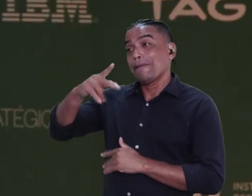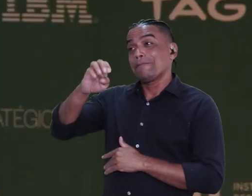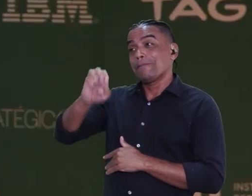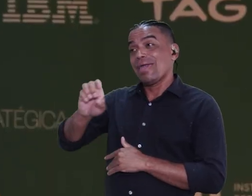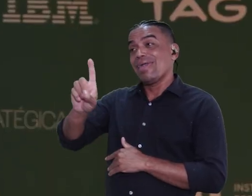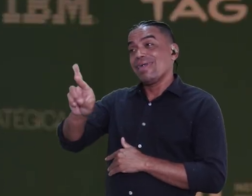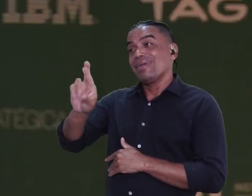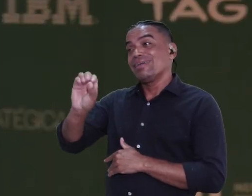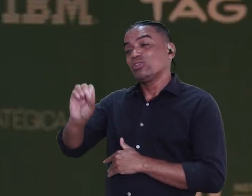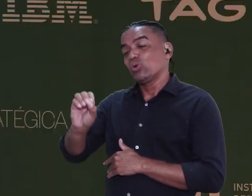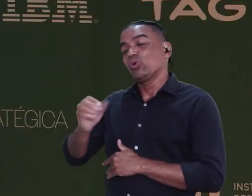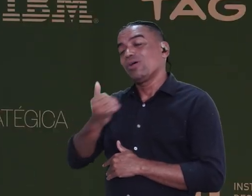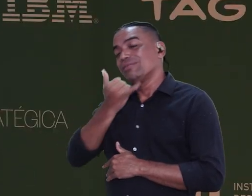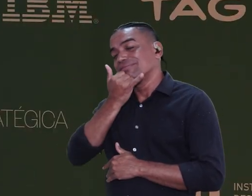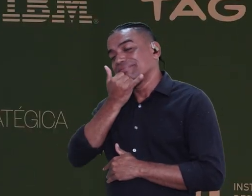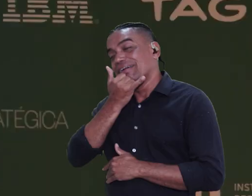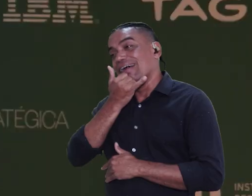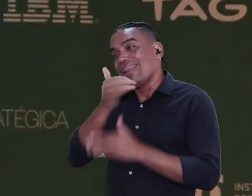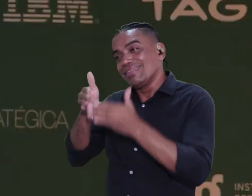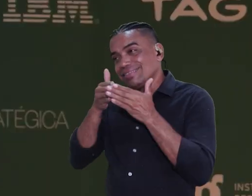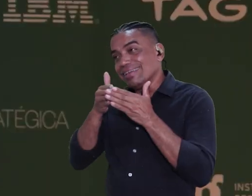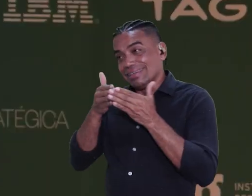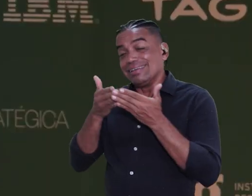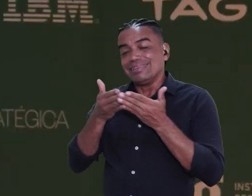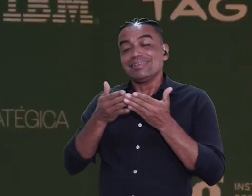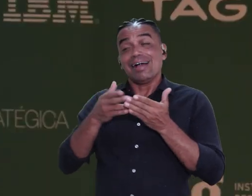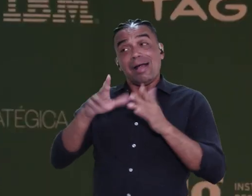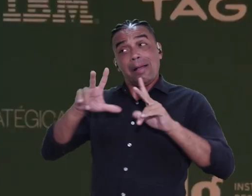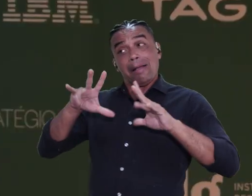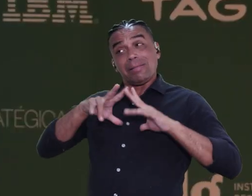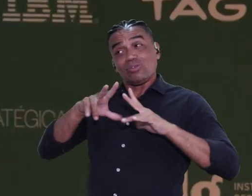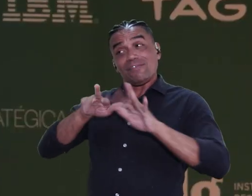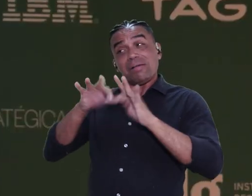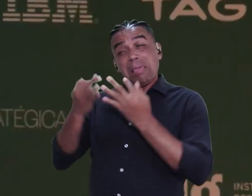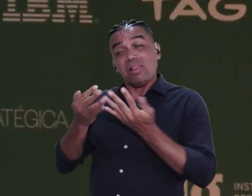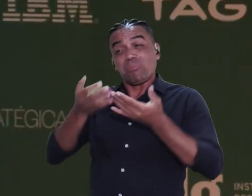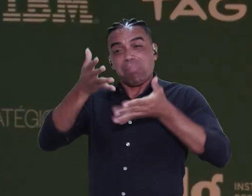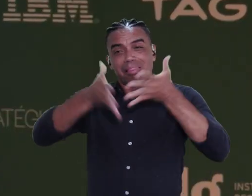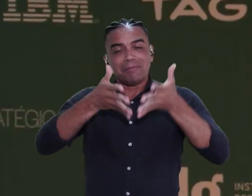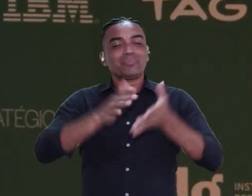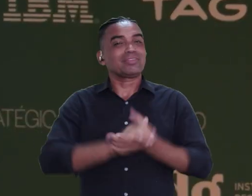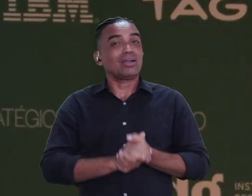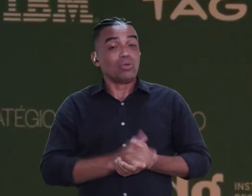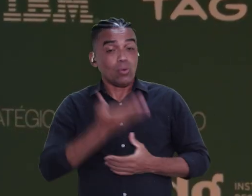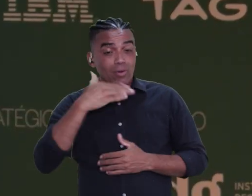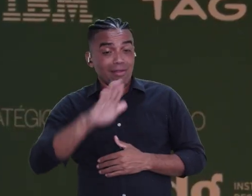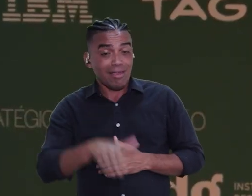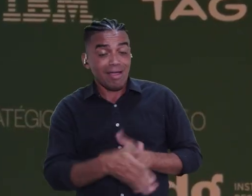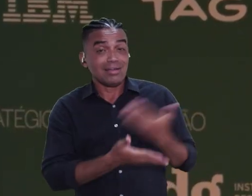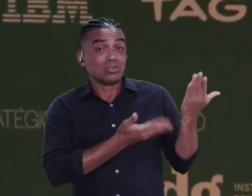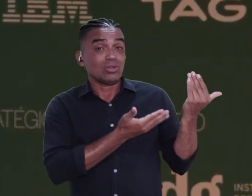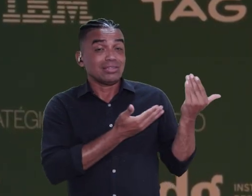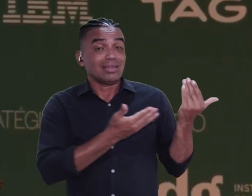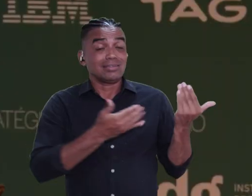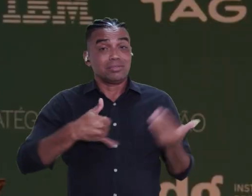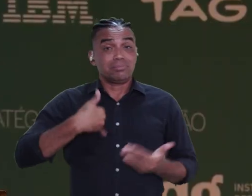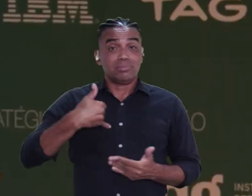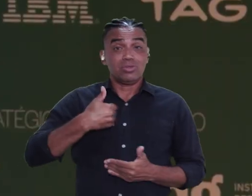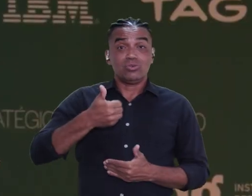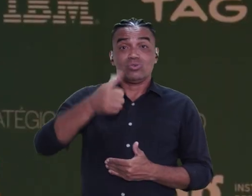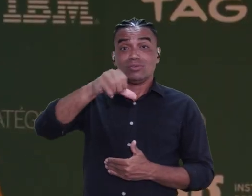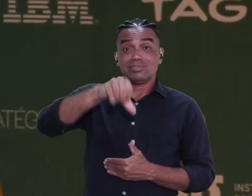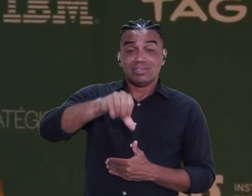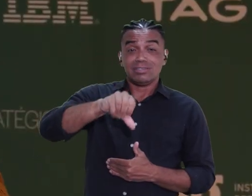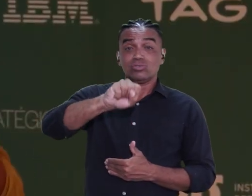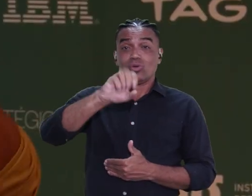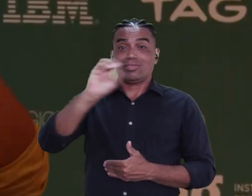era essa, né, a minha leitura de uma criança, adolescente que fui nos anos 80 do